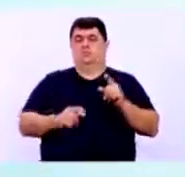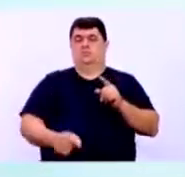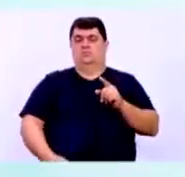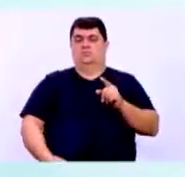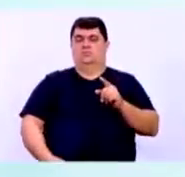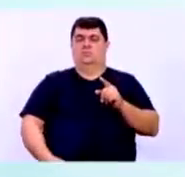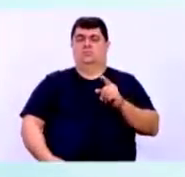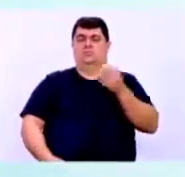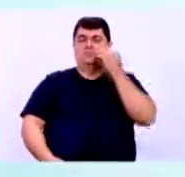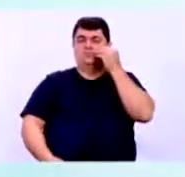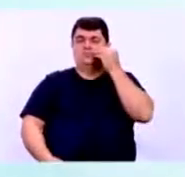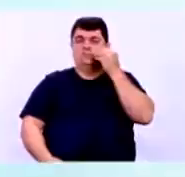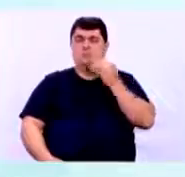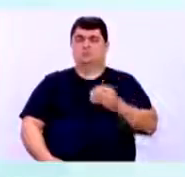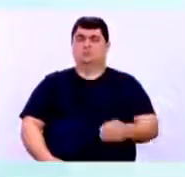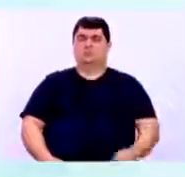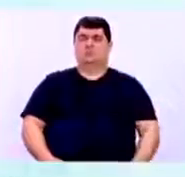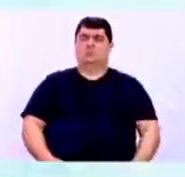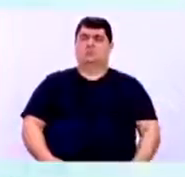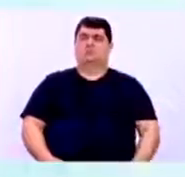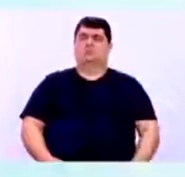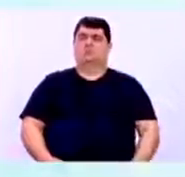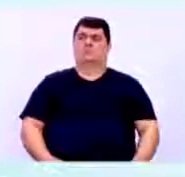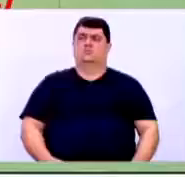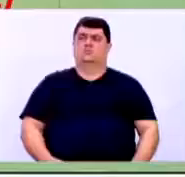Vamos conferir comigo? Vamos cá, vem aqui comigo.